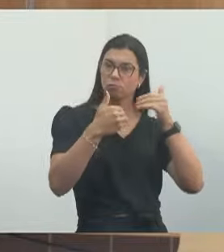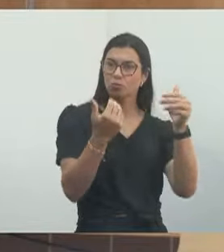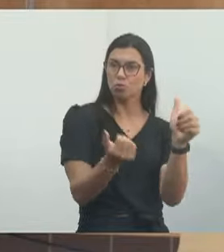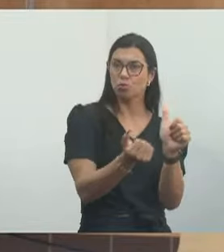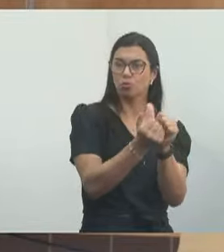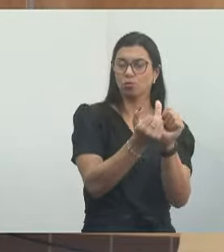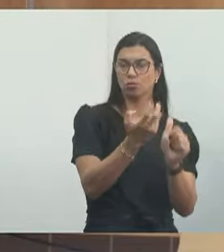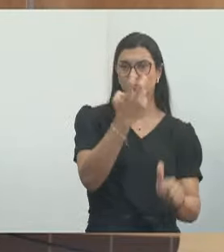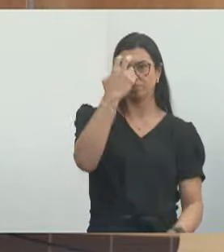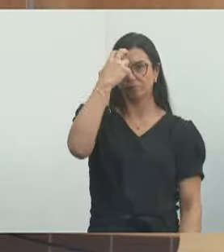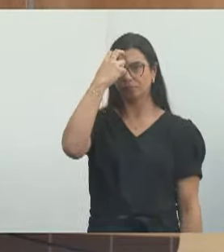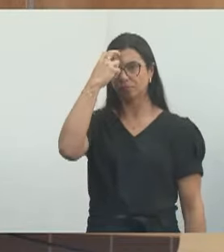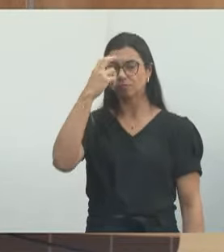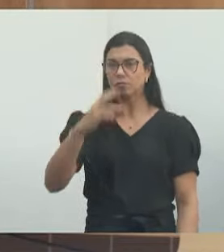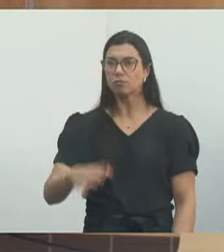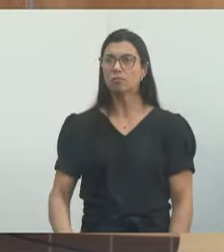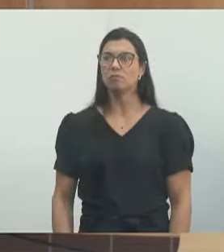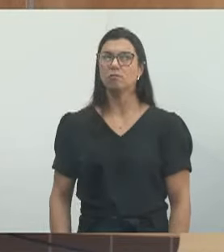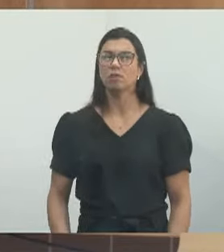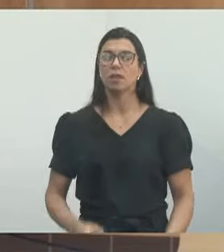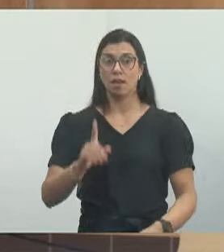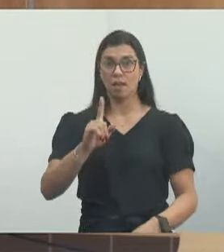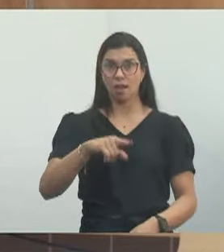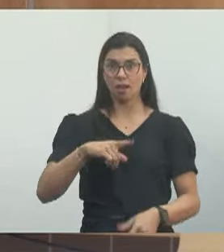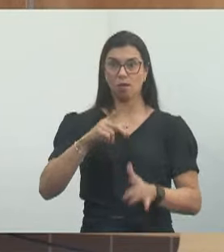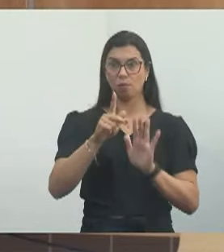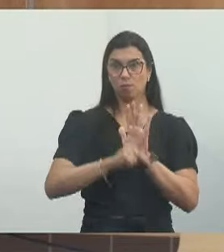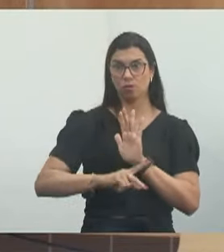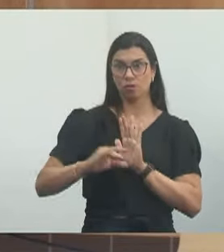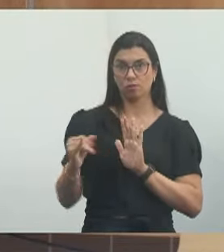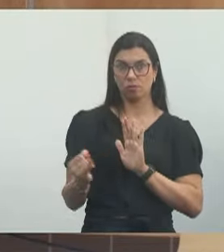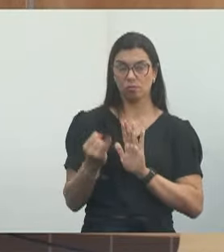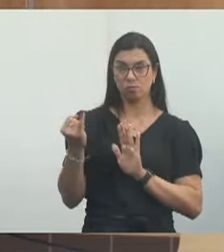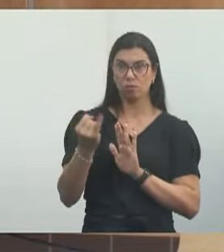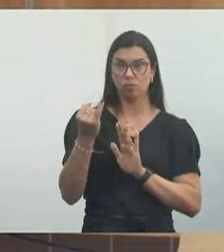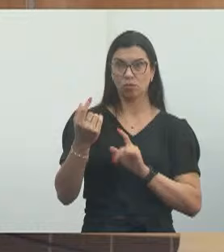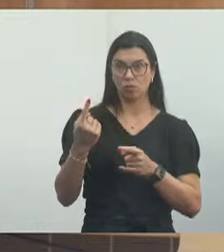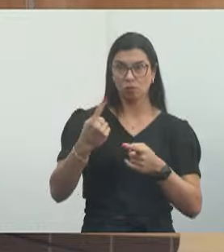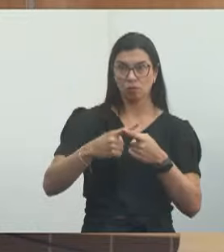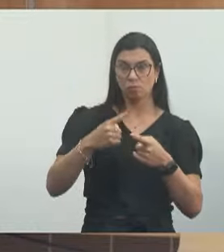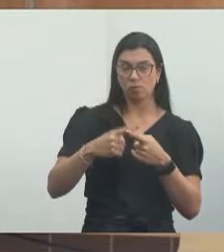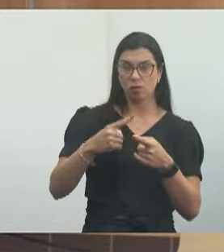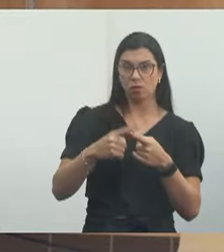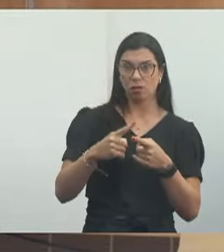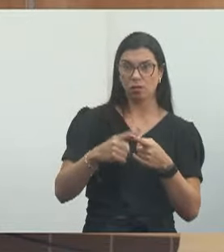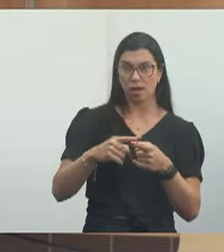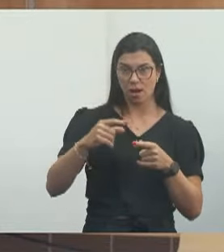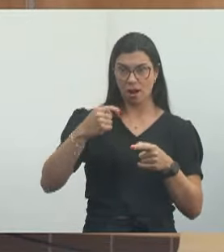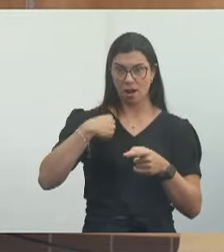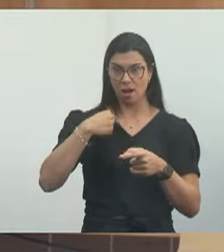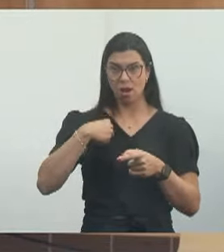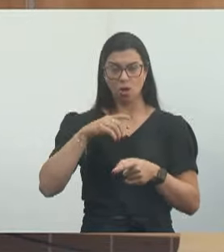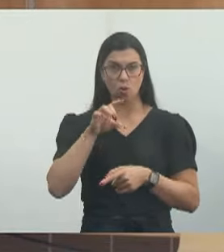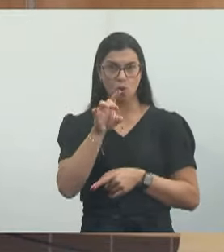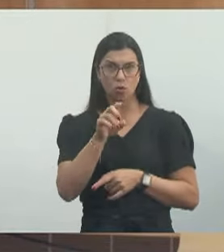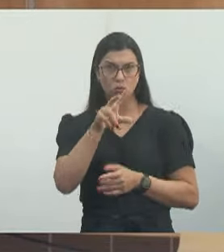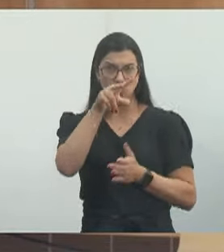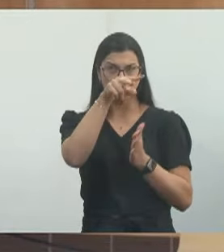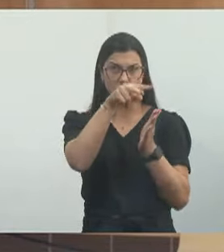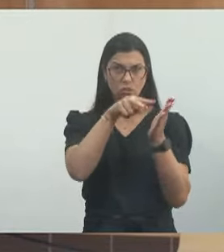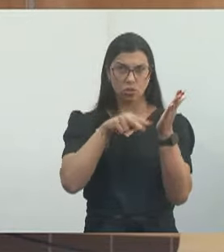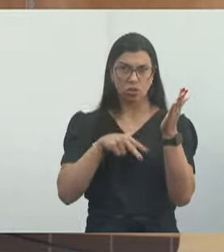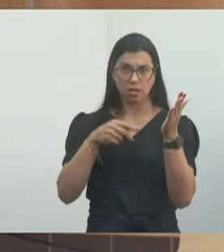Cultural. É um projeto muito importante, porque como eu vou só ler, que eu tive um